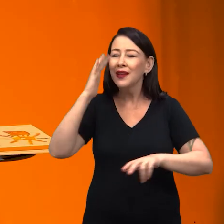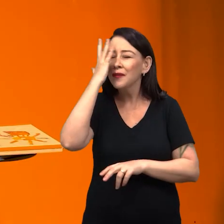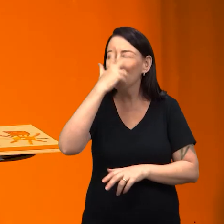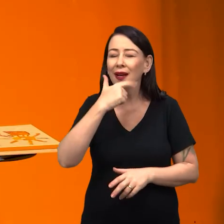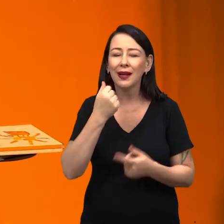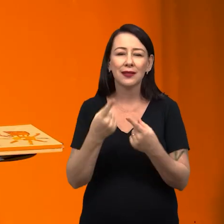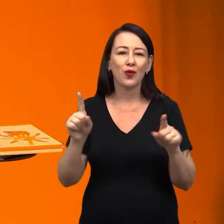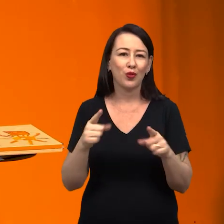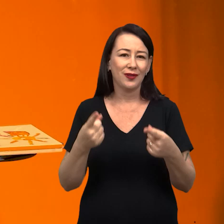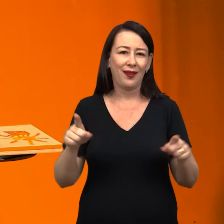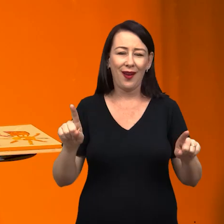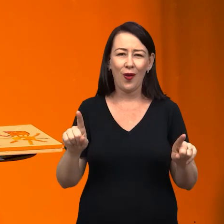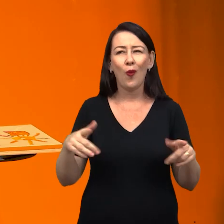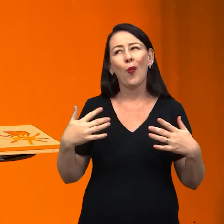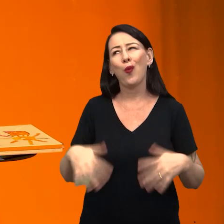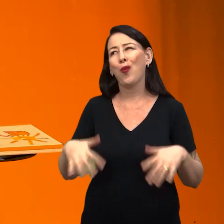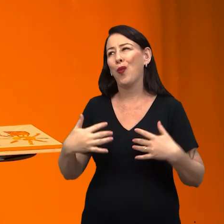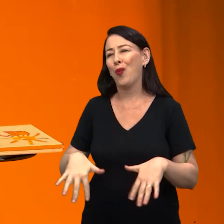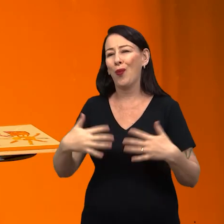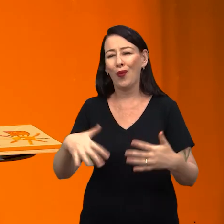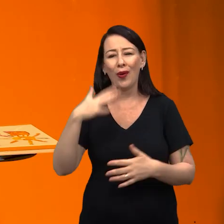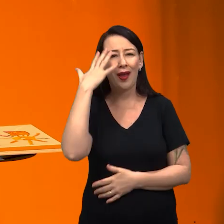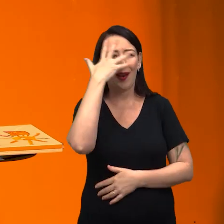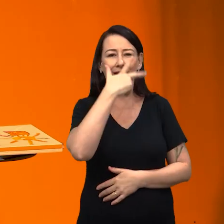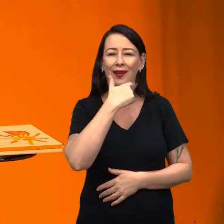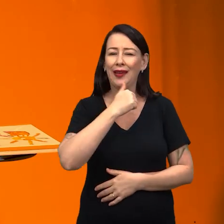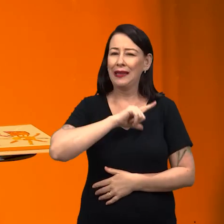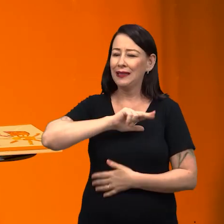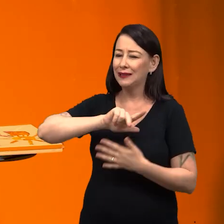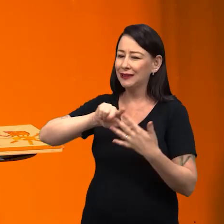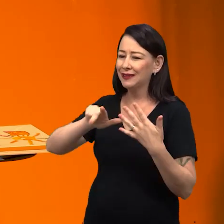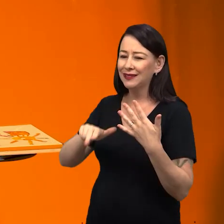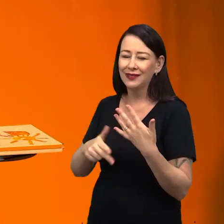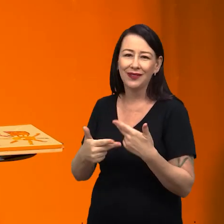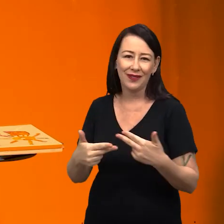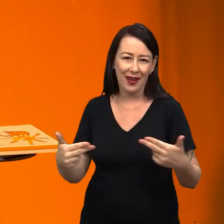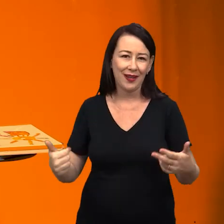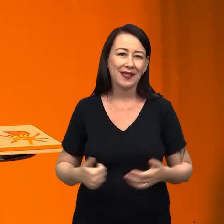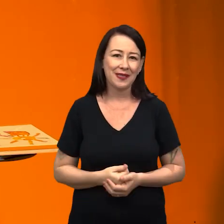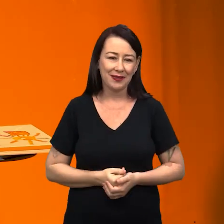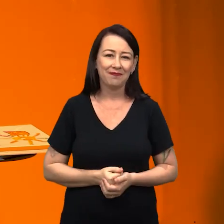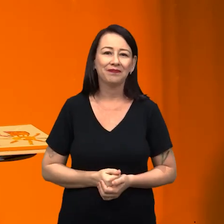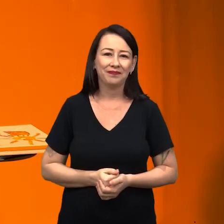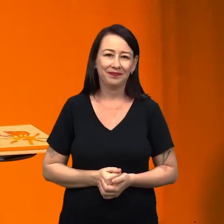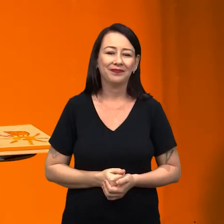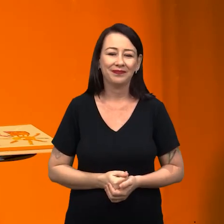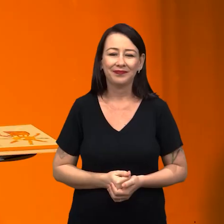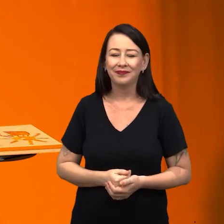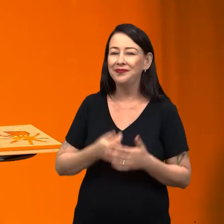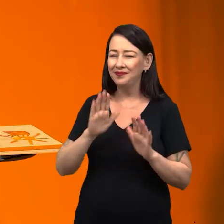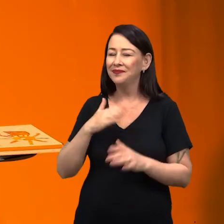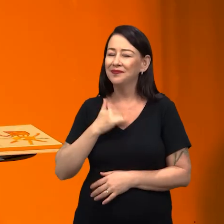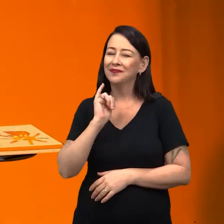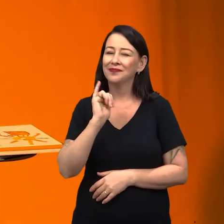das belezas musicais. Quanta maravilha a gente tem aqui. Quanta preciosidade.